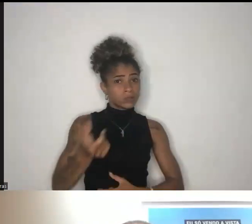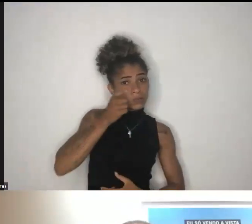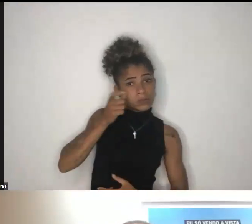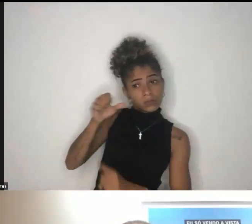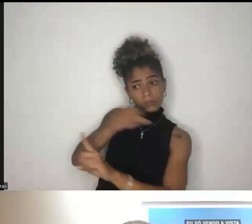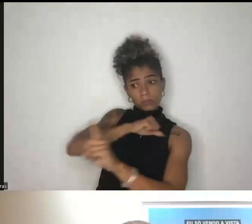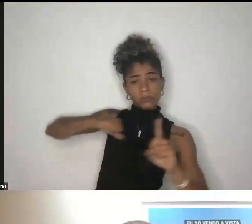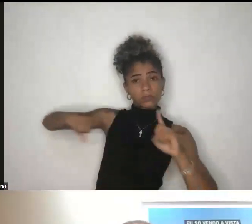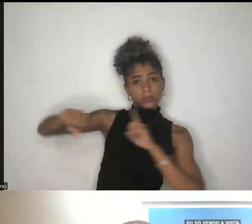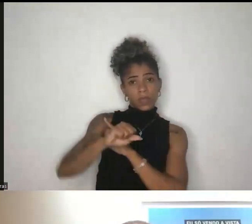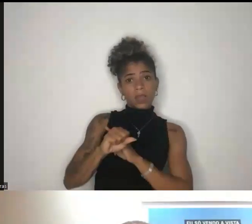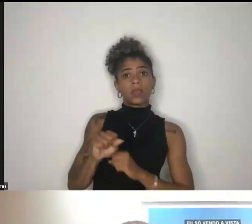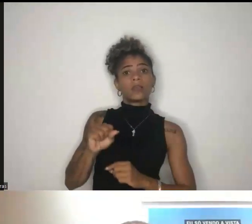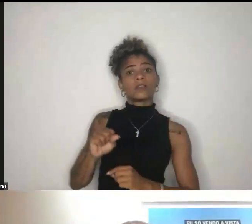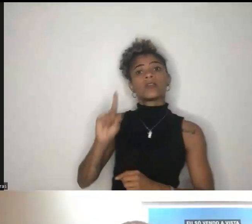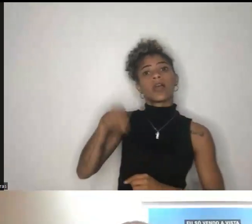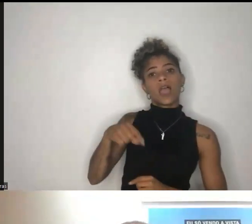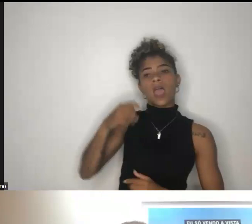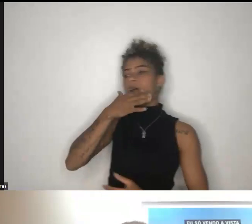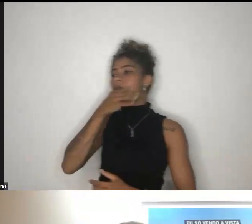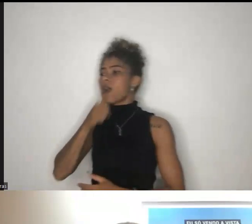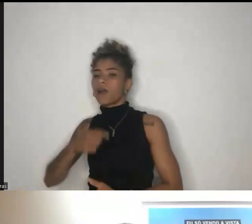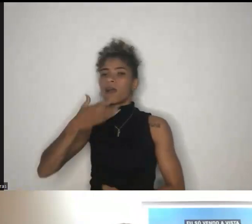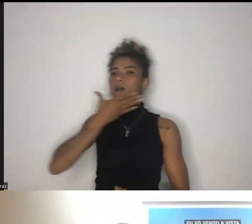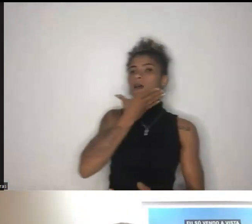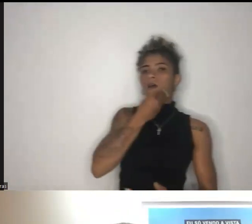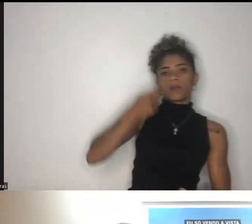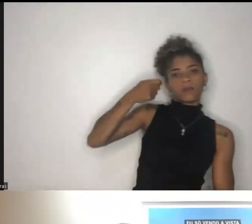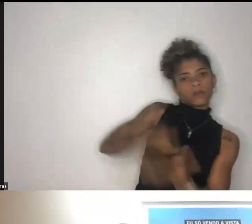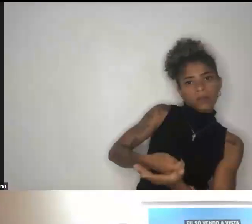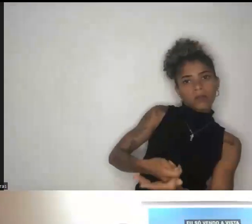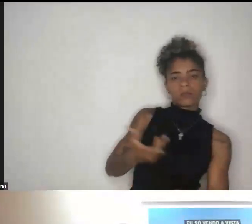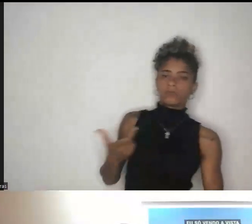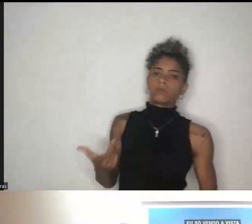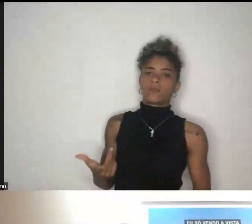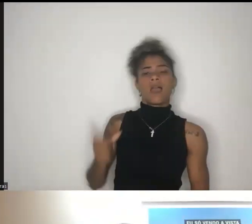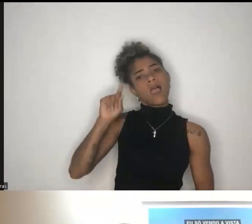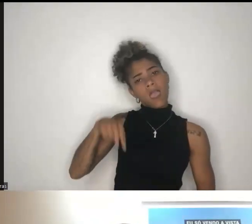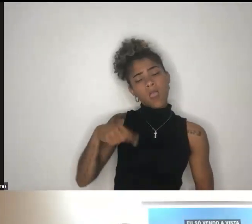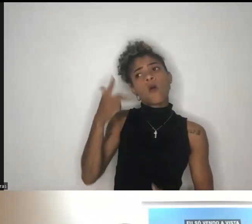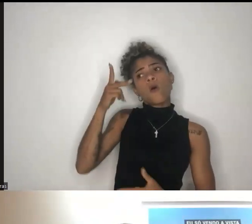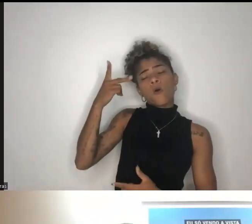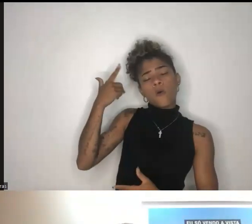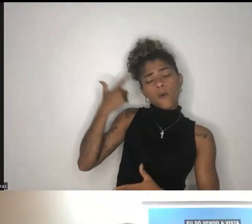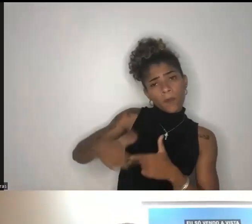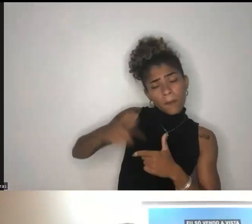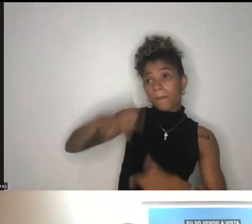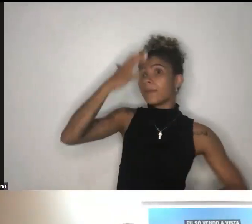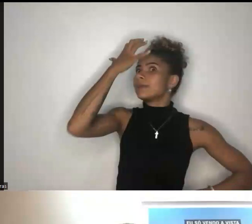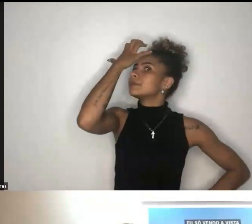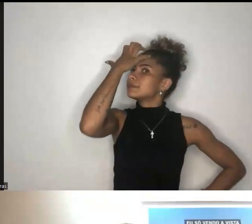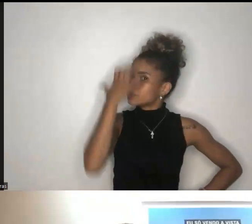binária que eles colocaram e isso realmente é um uma questão para para quem tá realmente